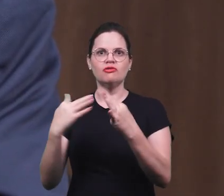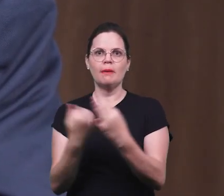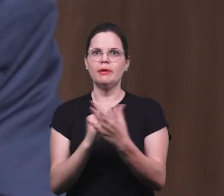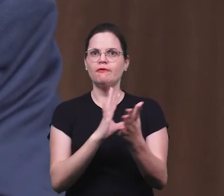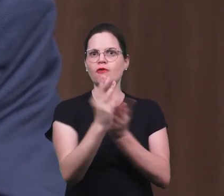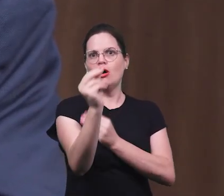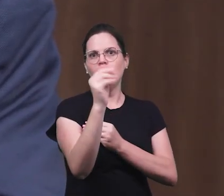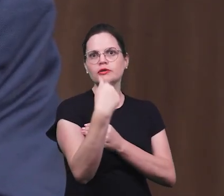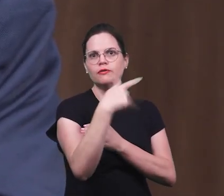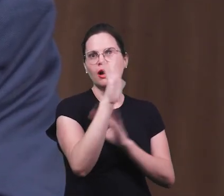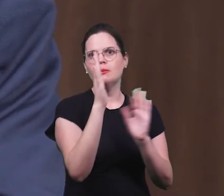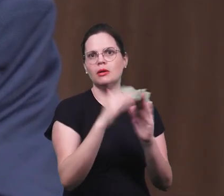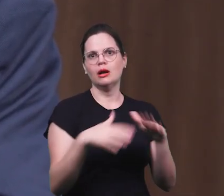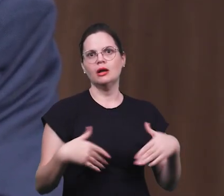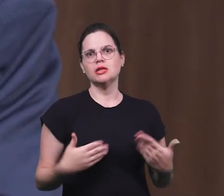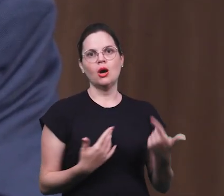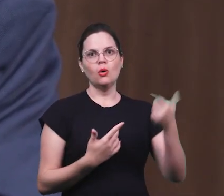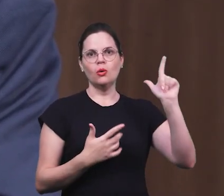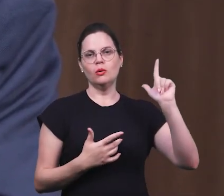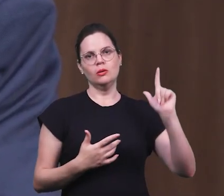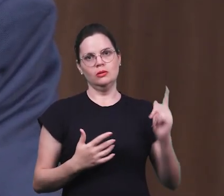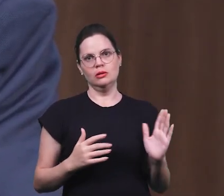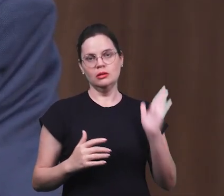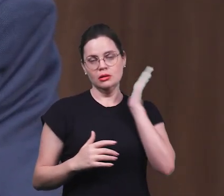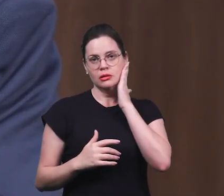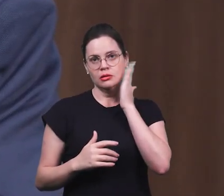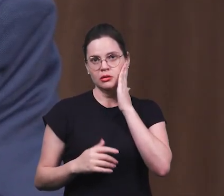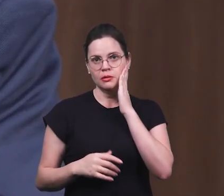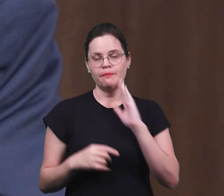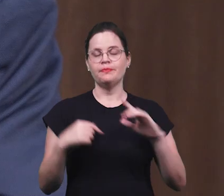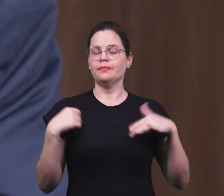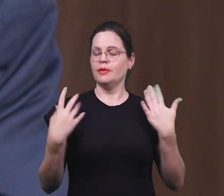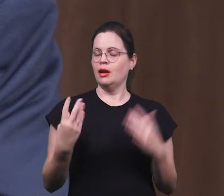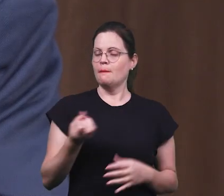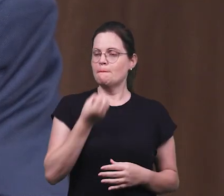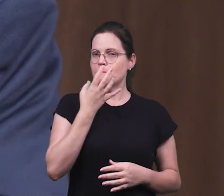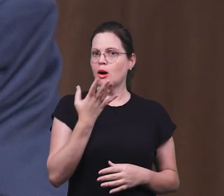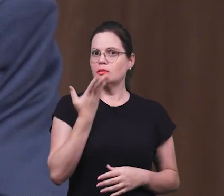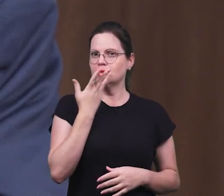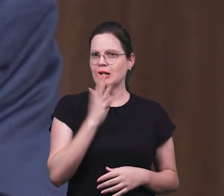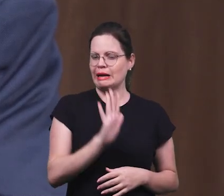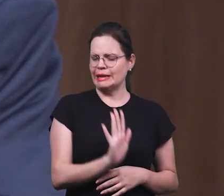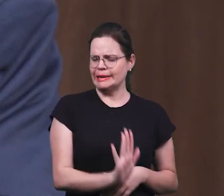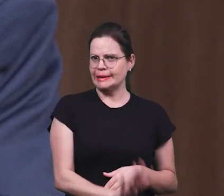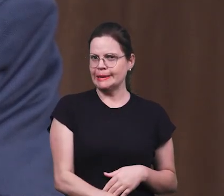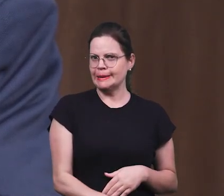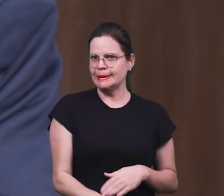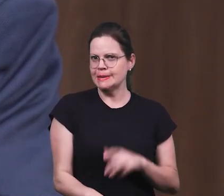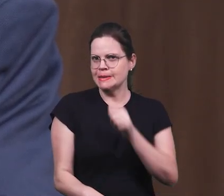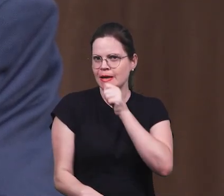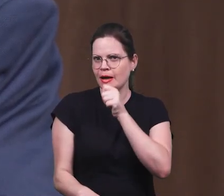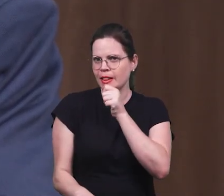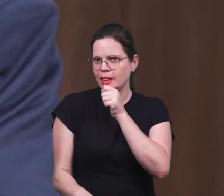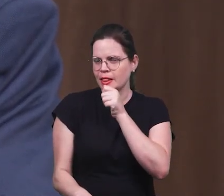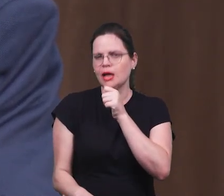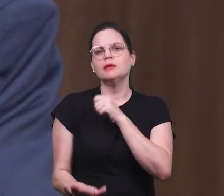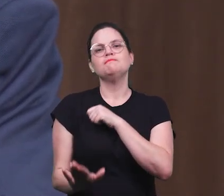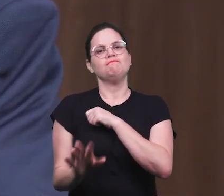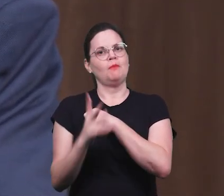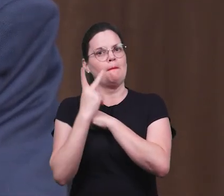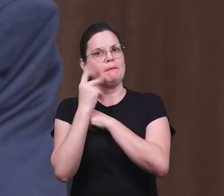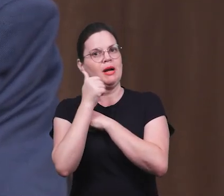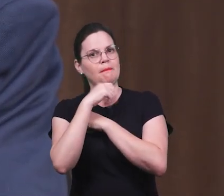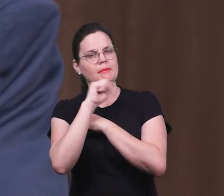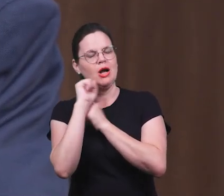Deus, é muito importante o filho, quando é criança já, o pai orar, a mãe orar, para ter uma experiência com Deus. Se tiver uma experiência, vai marcar a vida